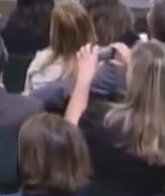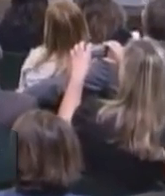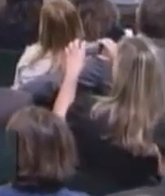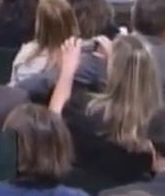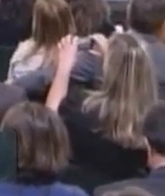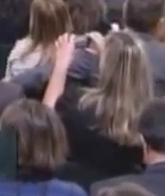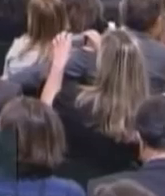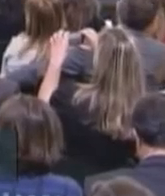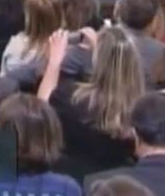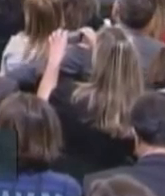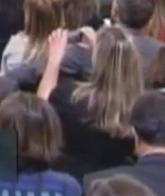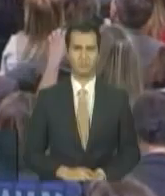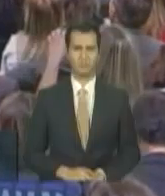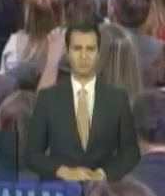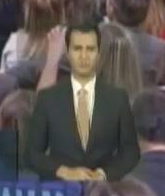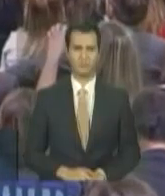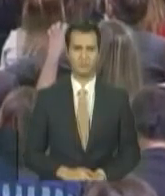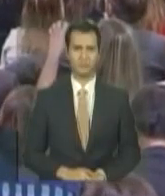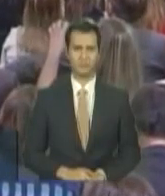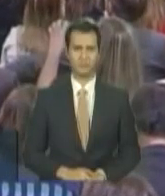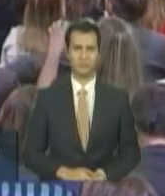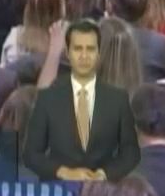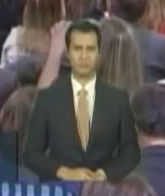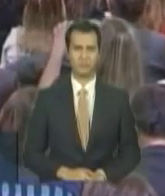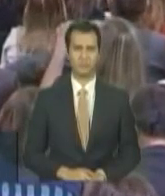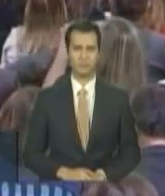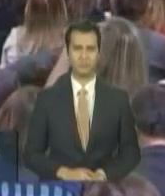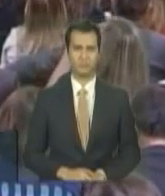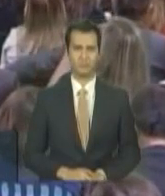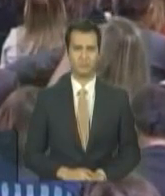Boa tarde a todos. Queria